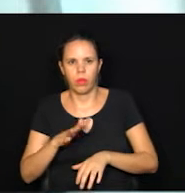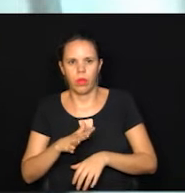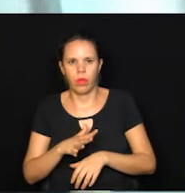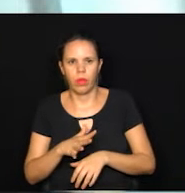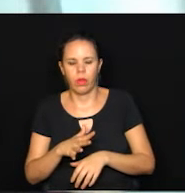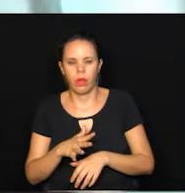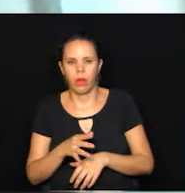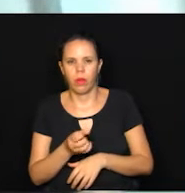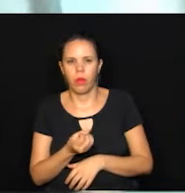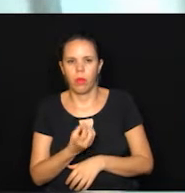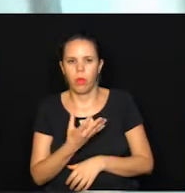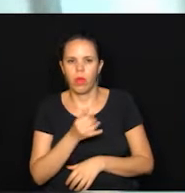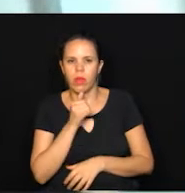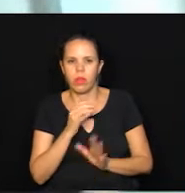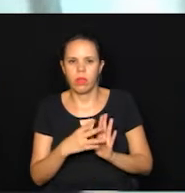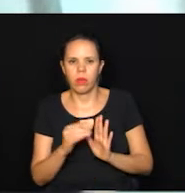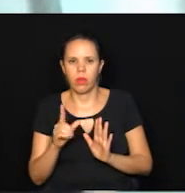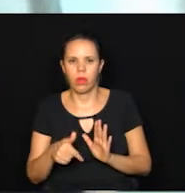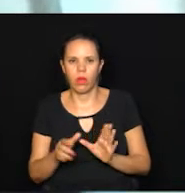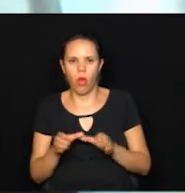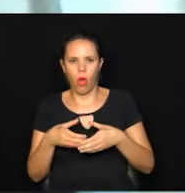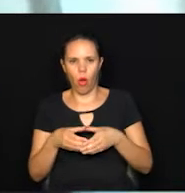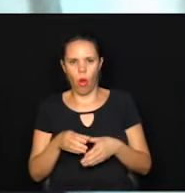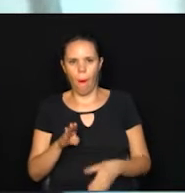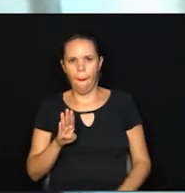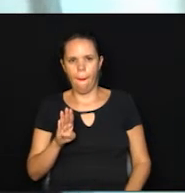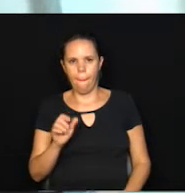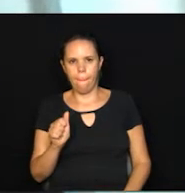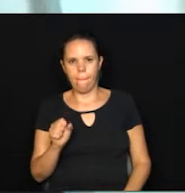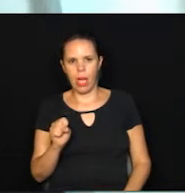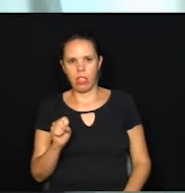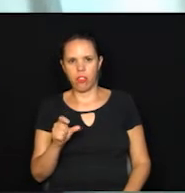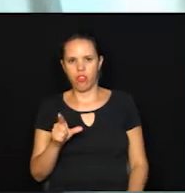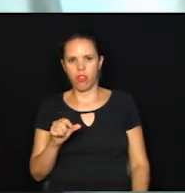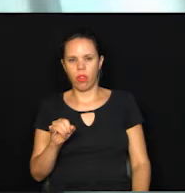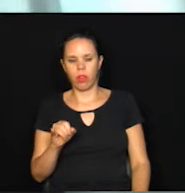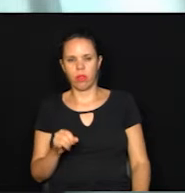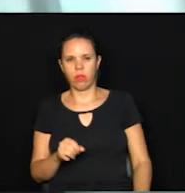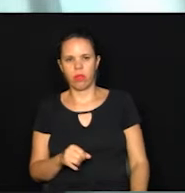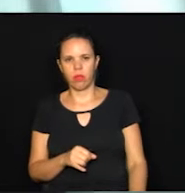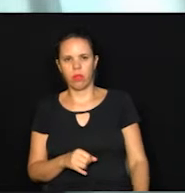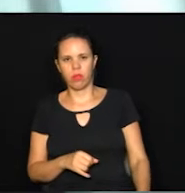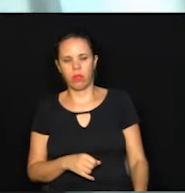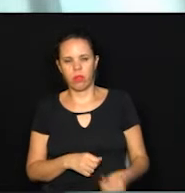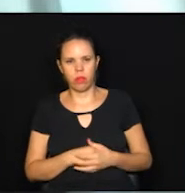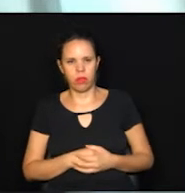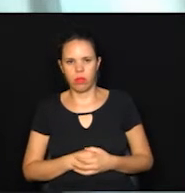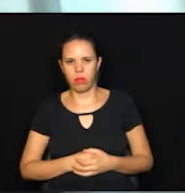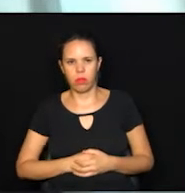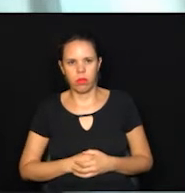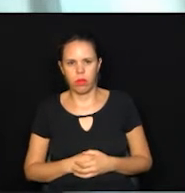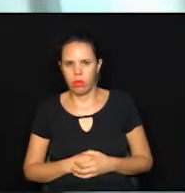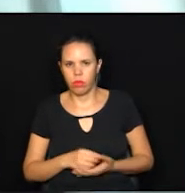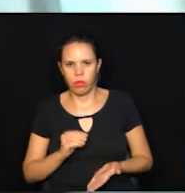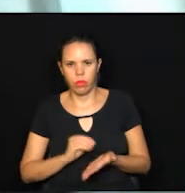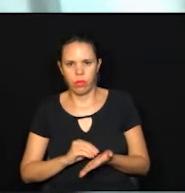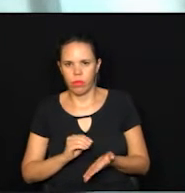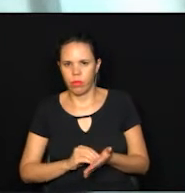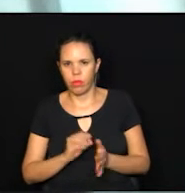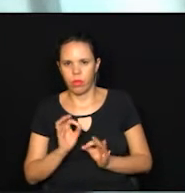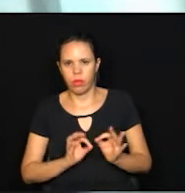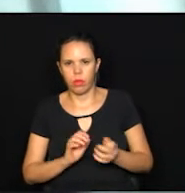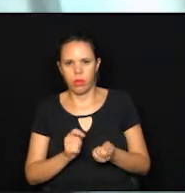maior exemplo disso seja o condomínio Bassoli, né? O maior exemplo de falta de